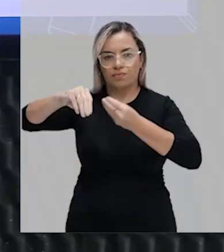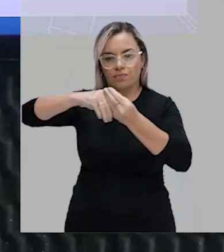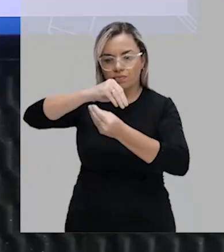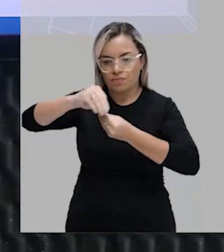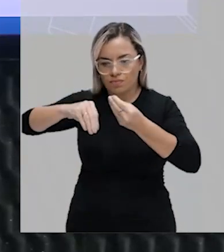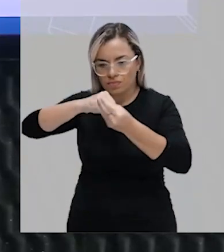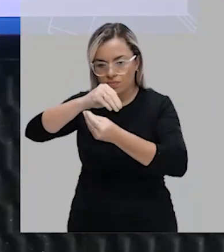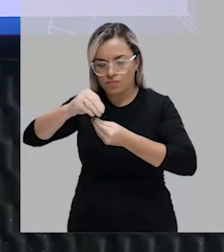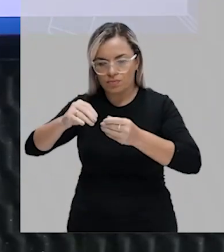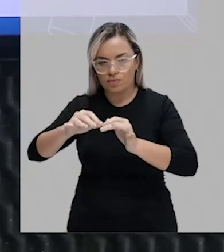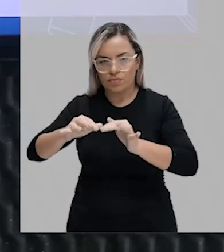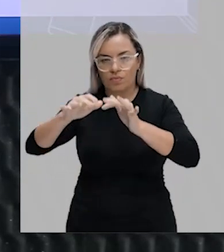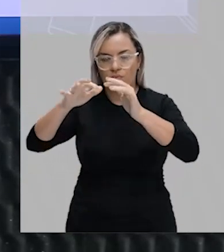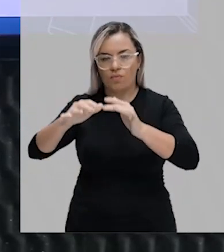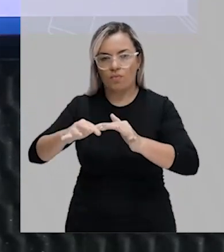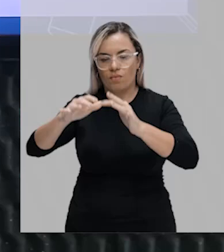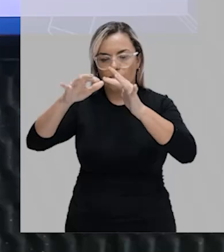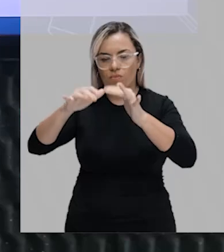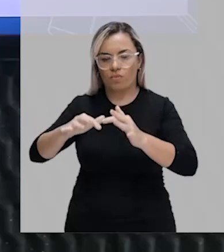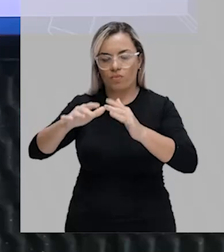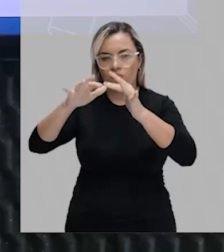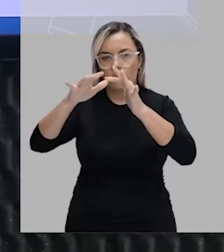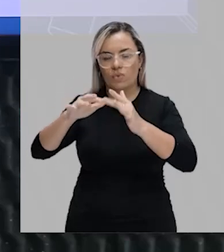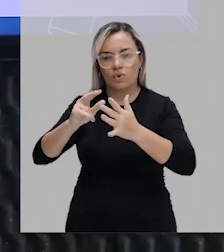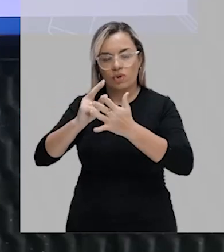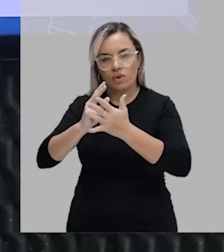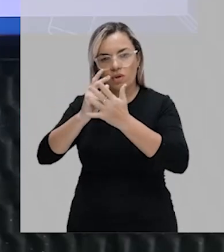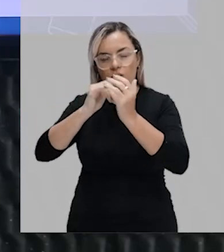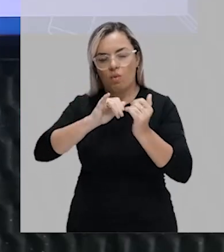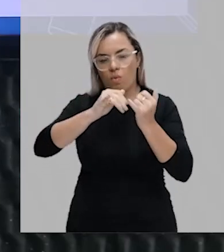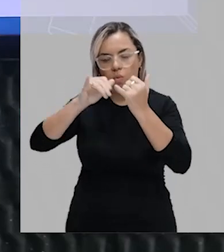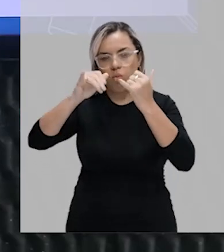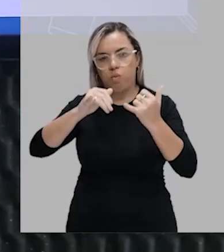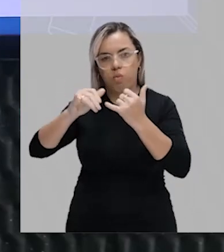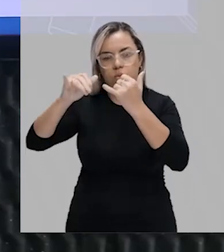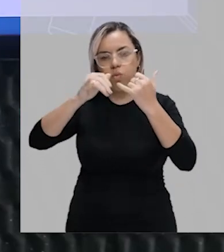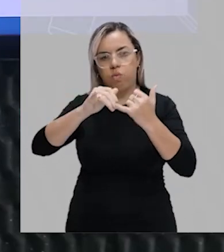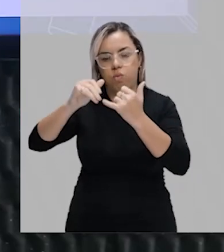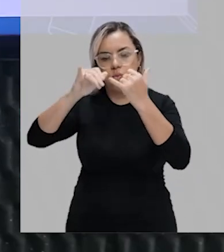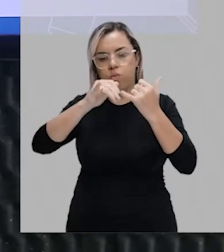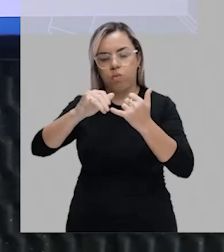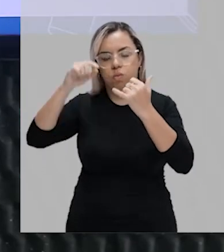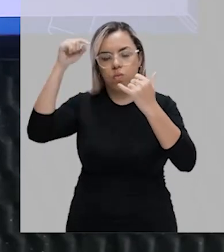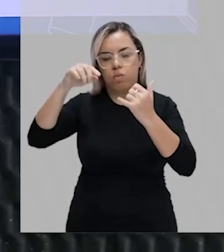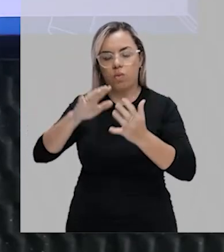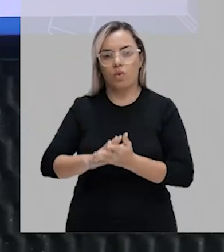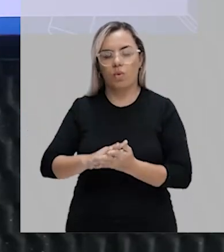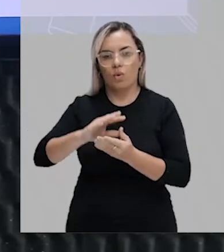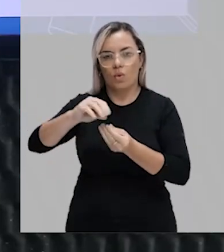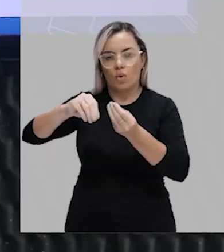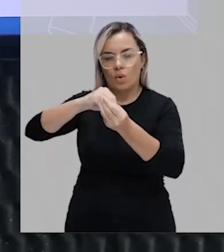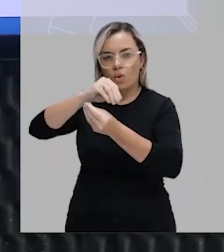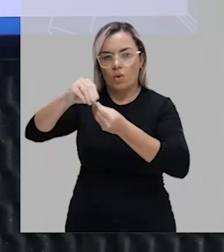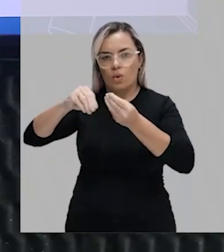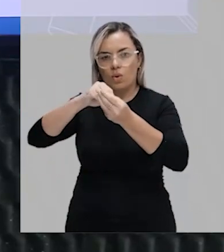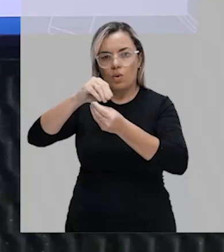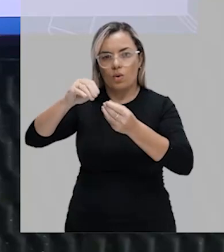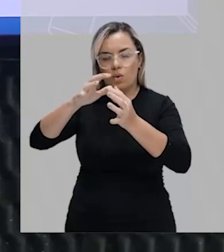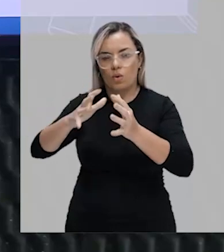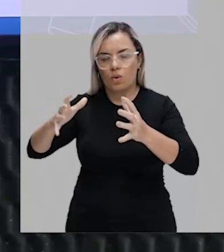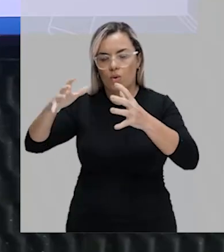gasosa sendo submetida a essas constantes descargas elétricas, fazia com que os componentes da